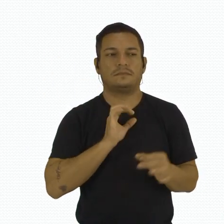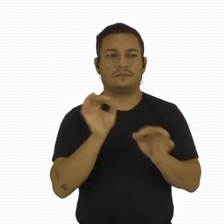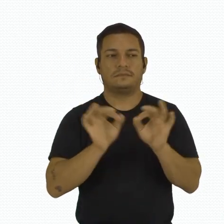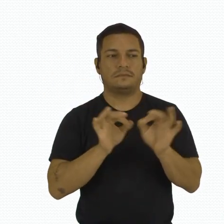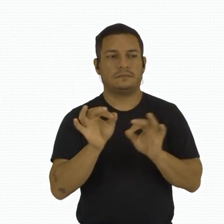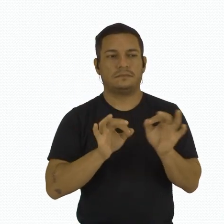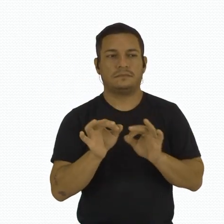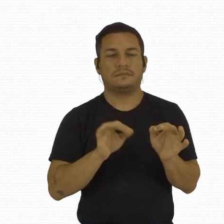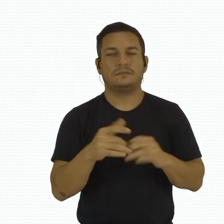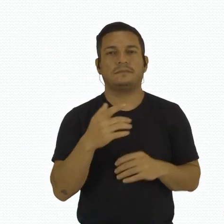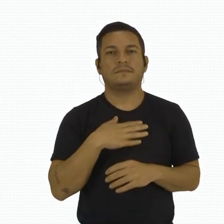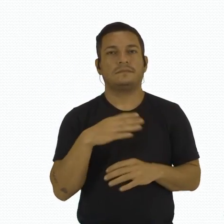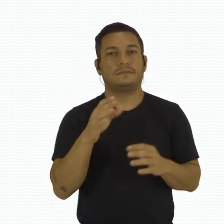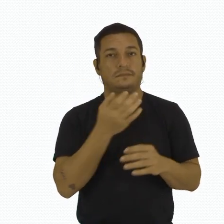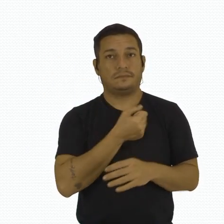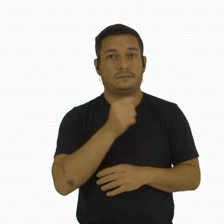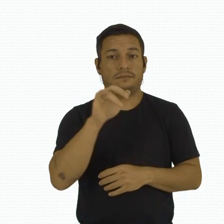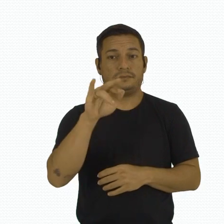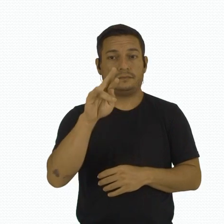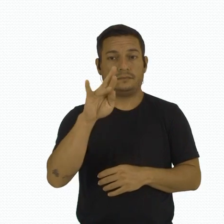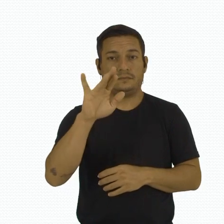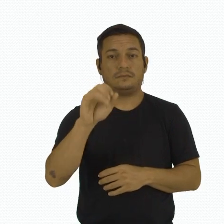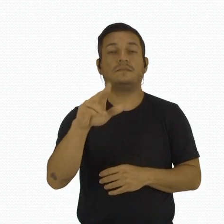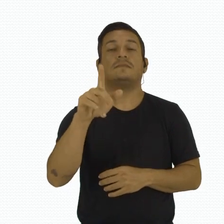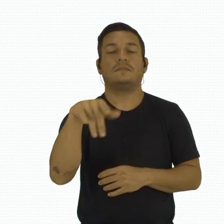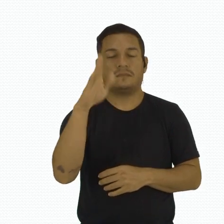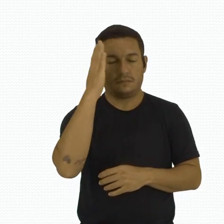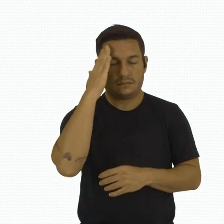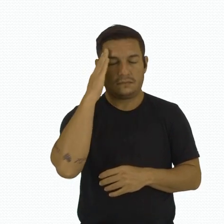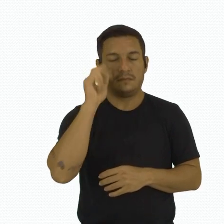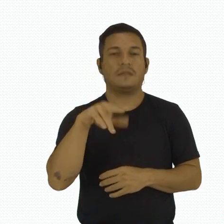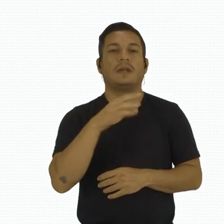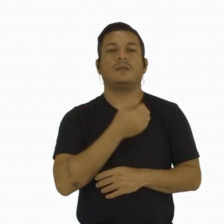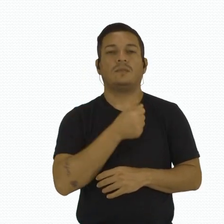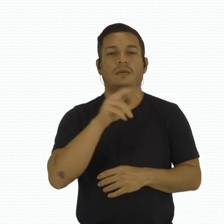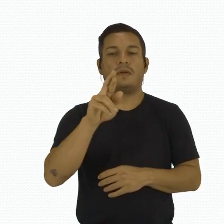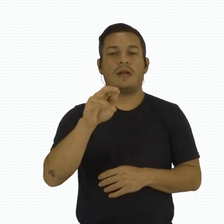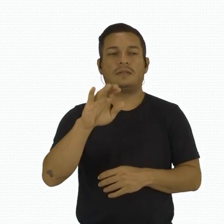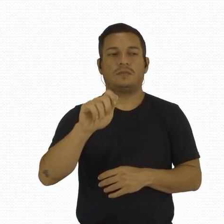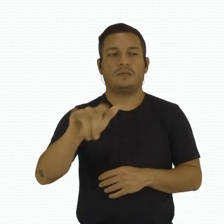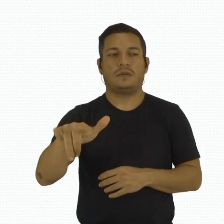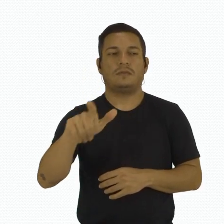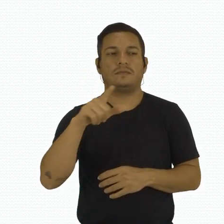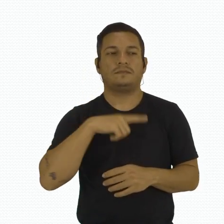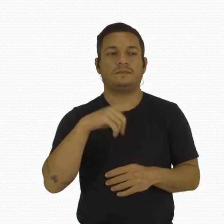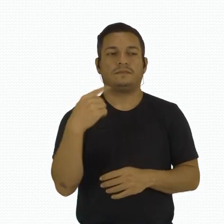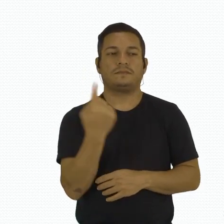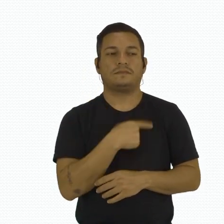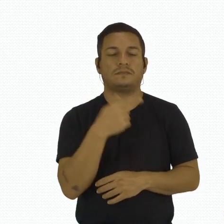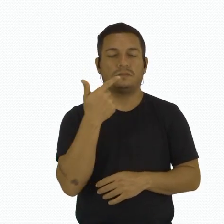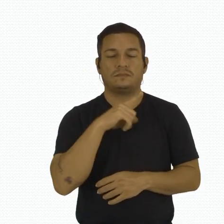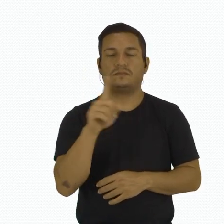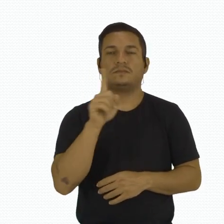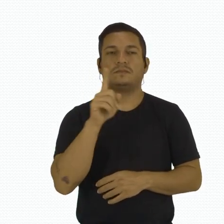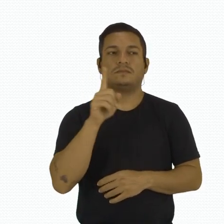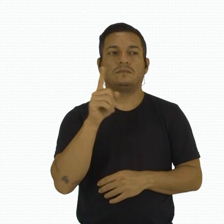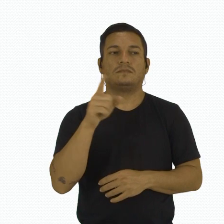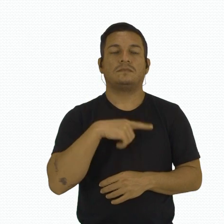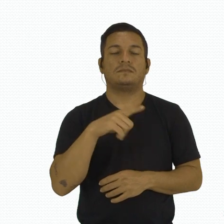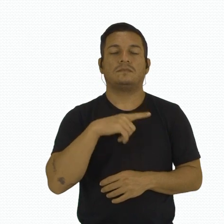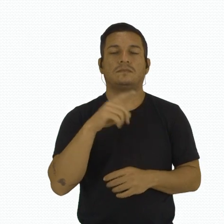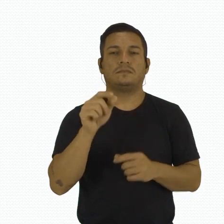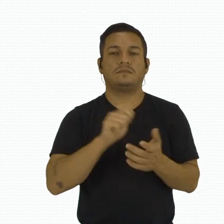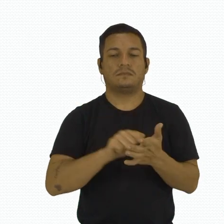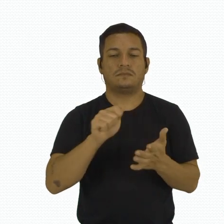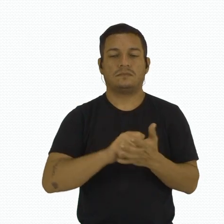forma de fração de inteiros, você já sabe que são os números racionais. Os que a gente não consegue escrever em hipótese alguma em